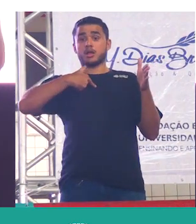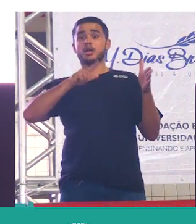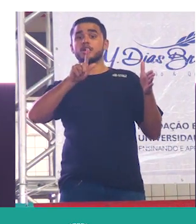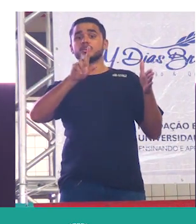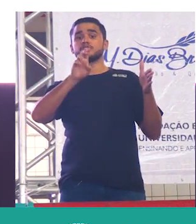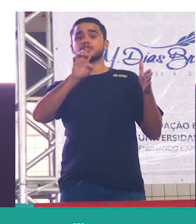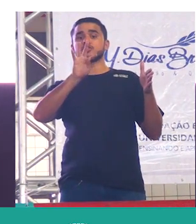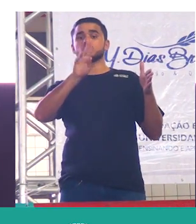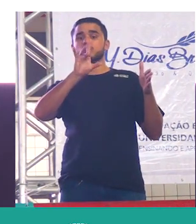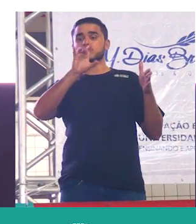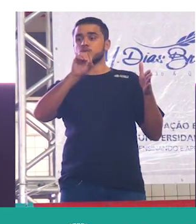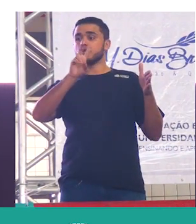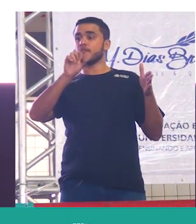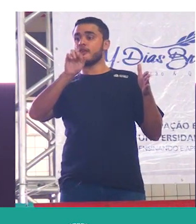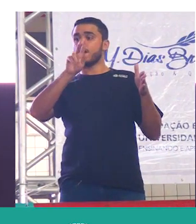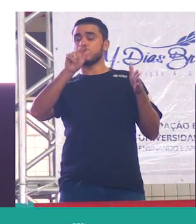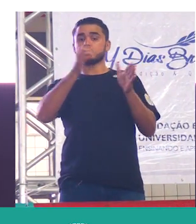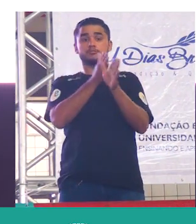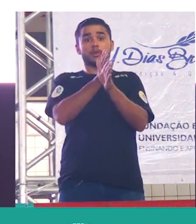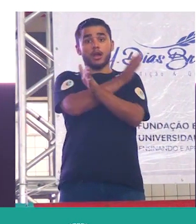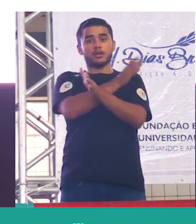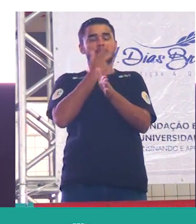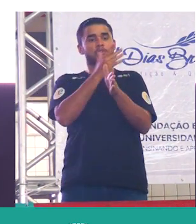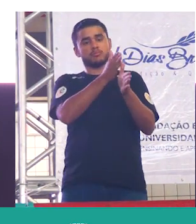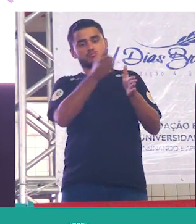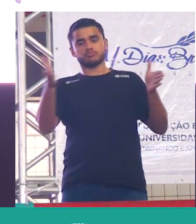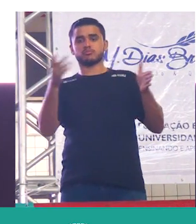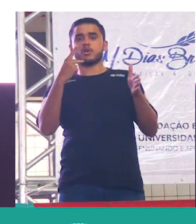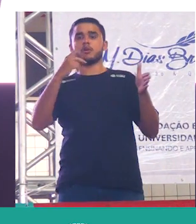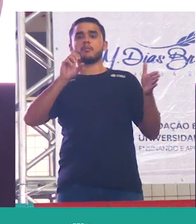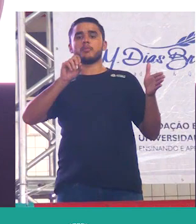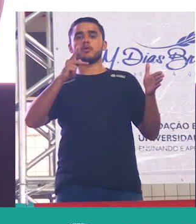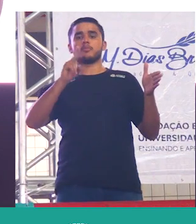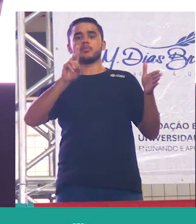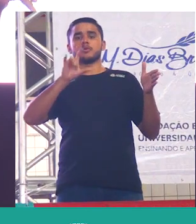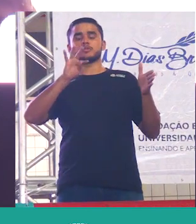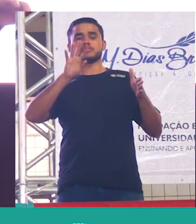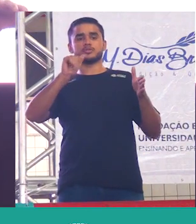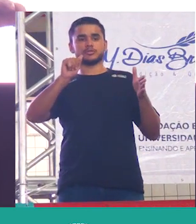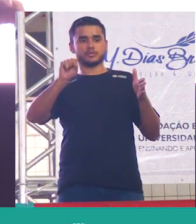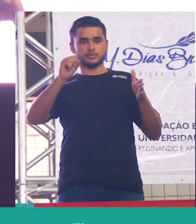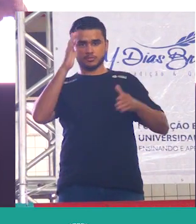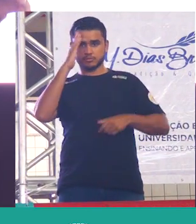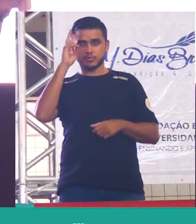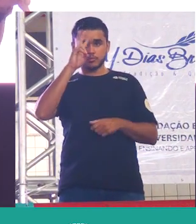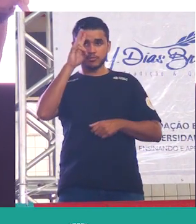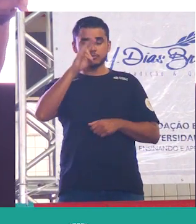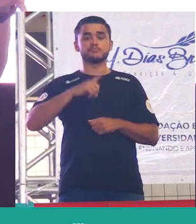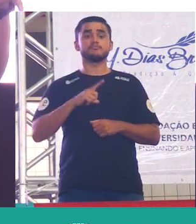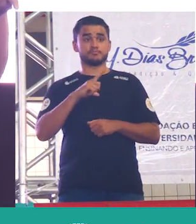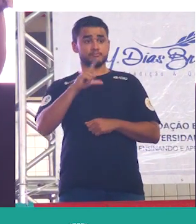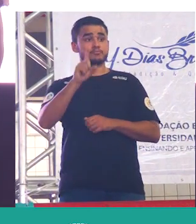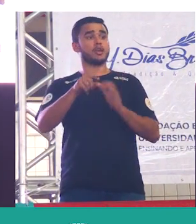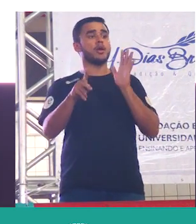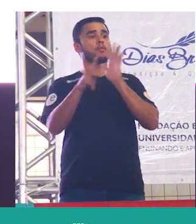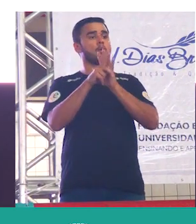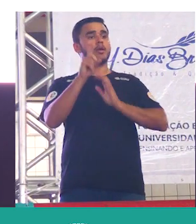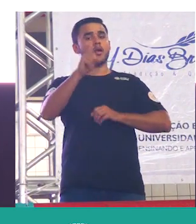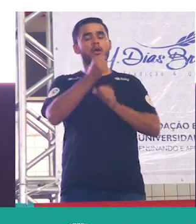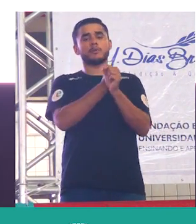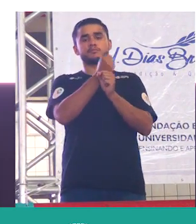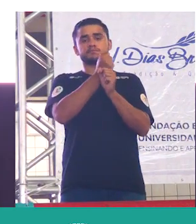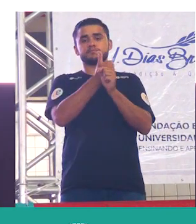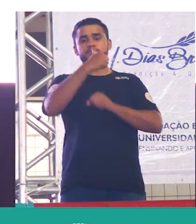Getúlio Vargas, existia uma Constituição que era de 37, que vocês já devem